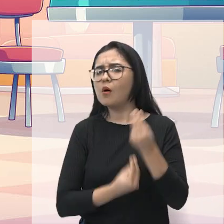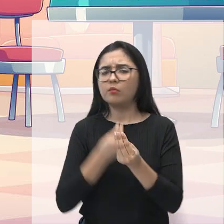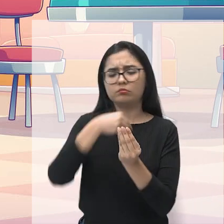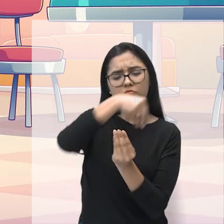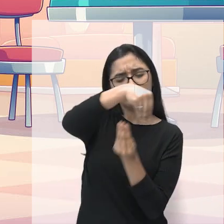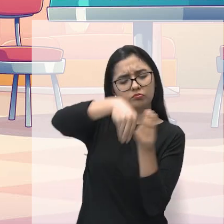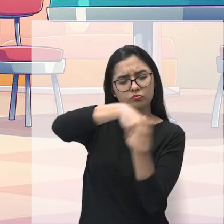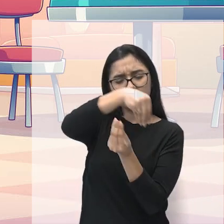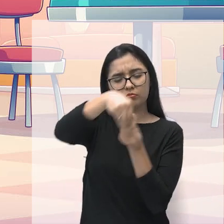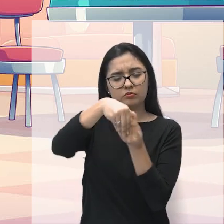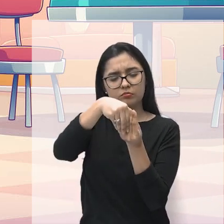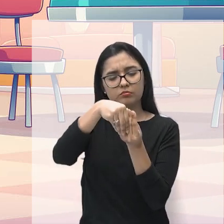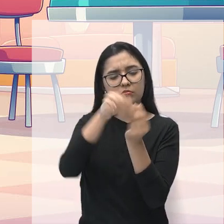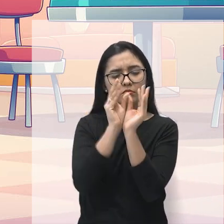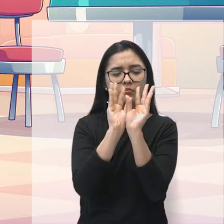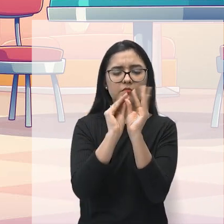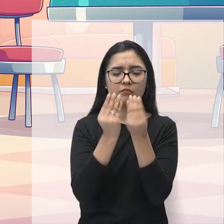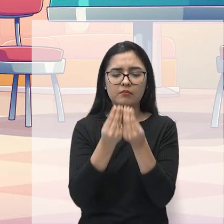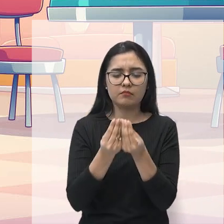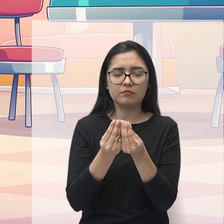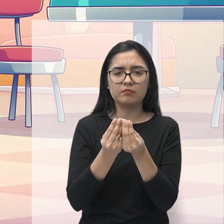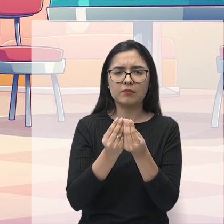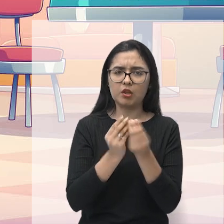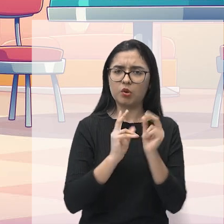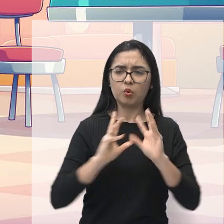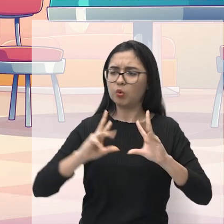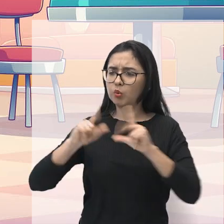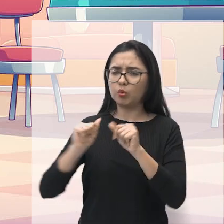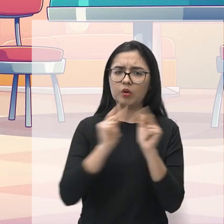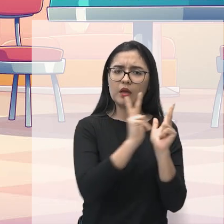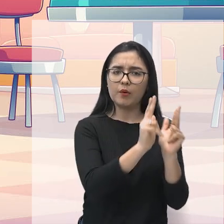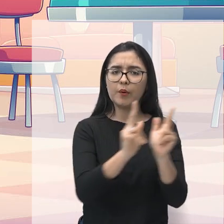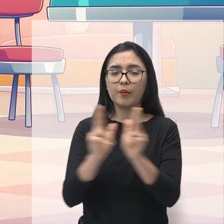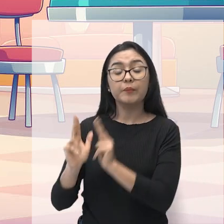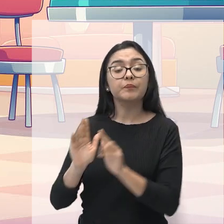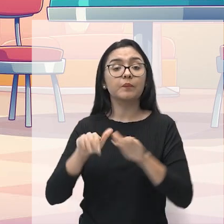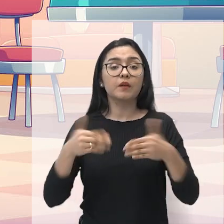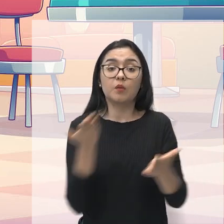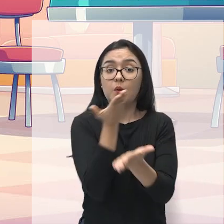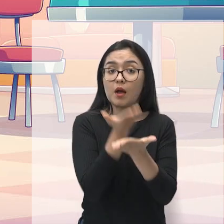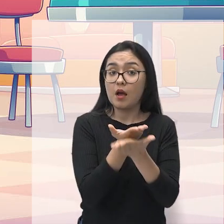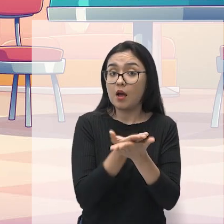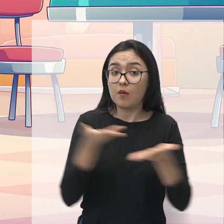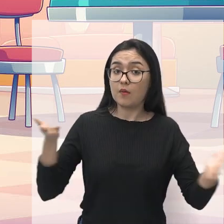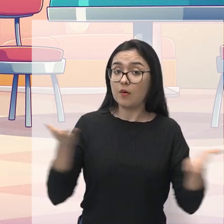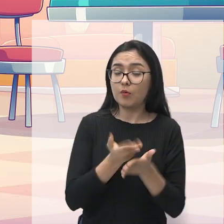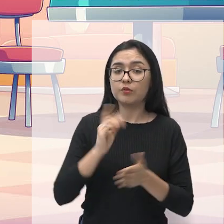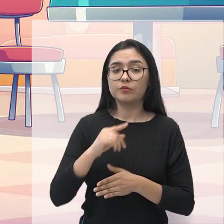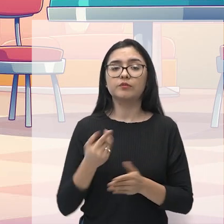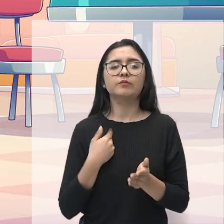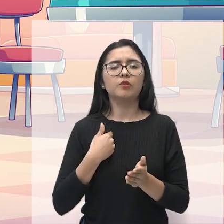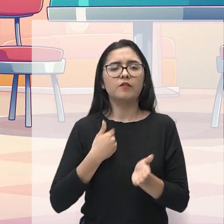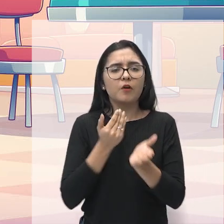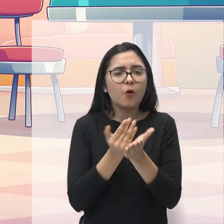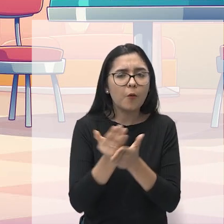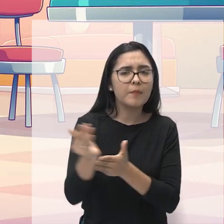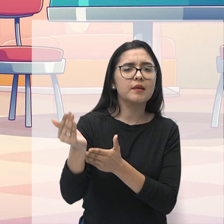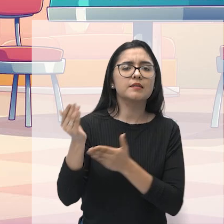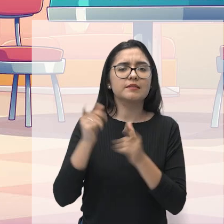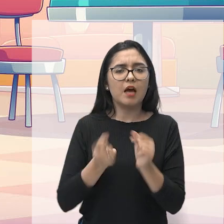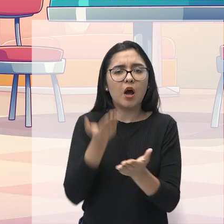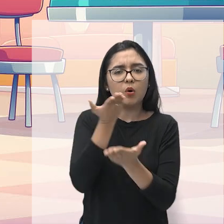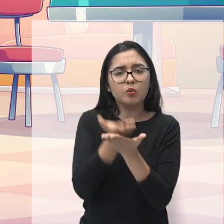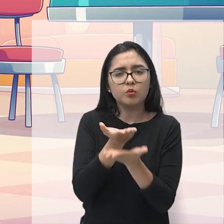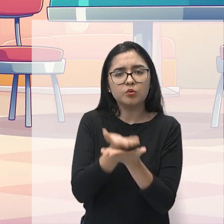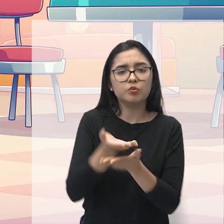misturas funcionam? Elas são todas iguais? Nesta nossa aula, vamos embarcar em uma aventura